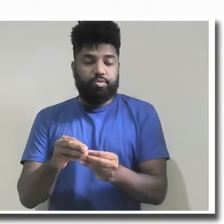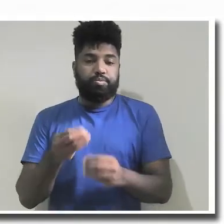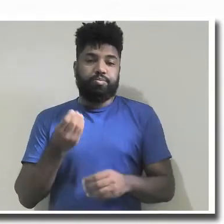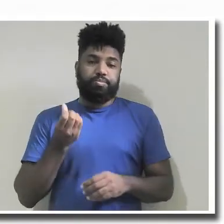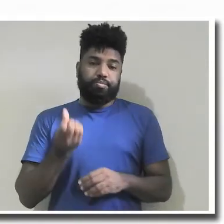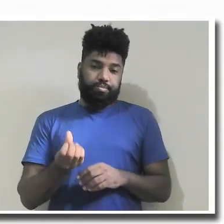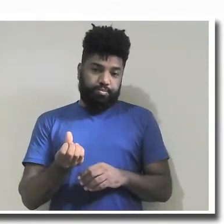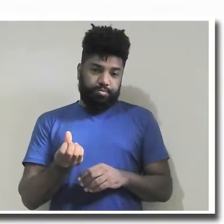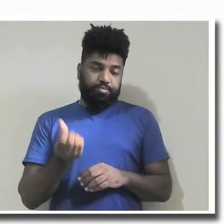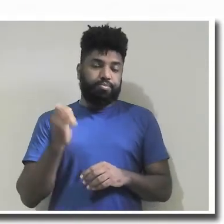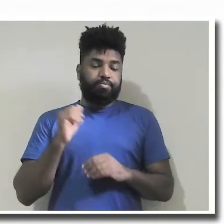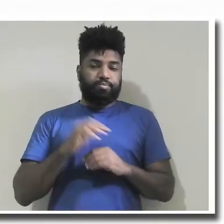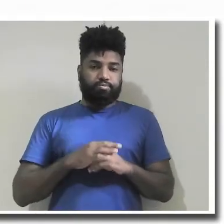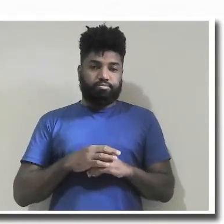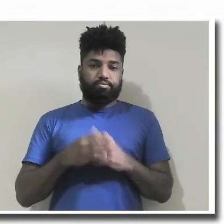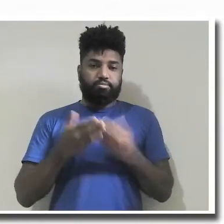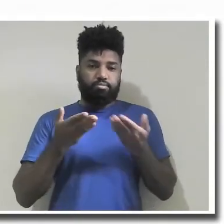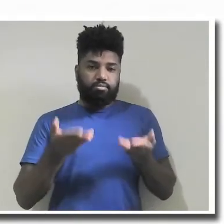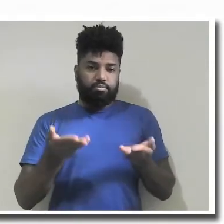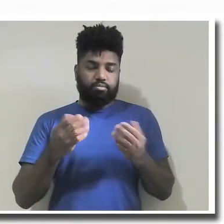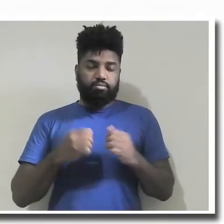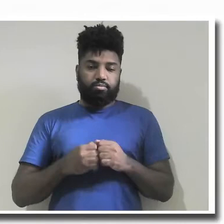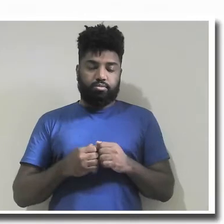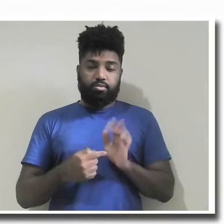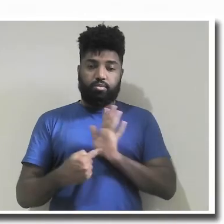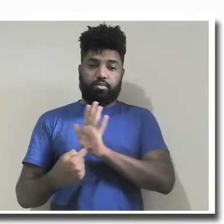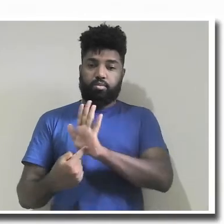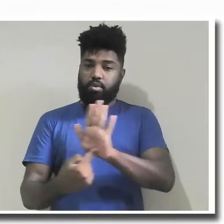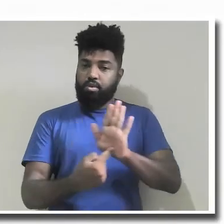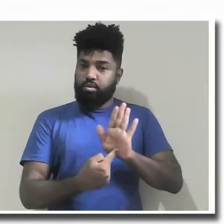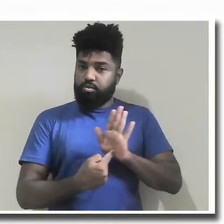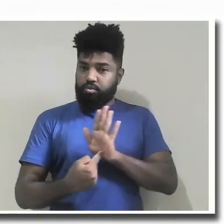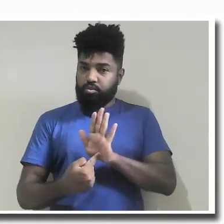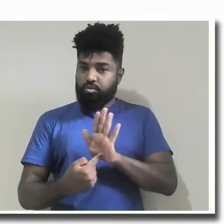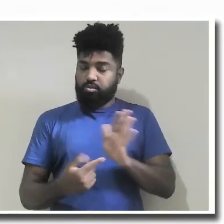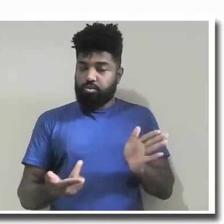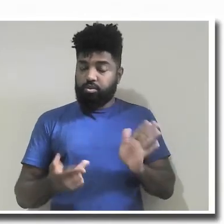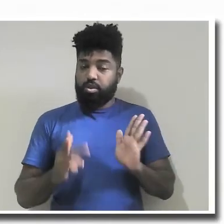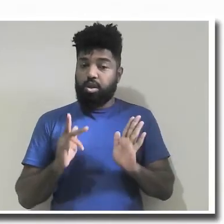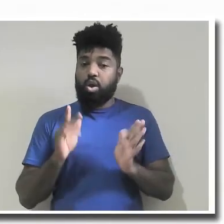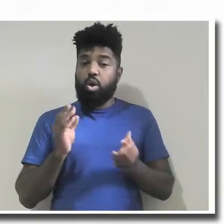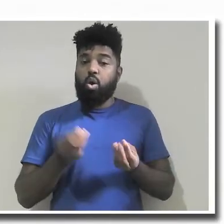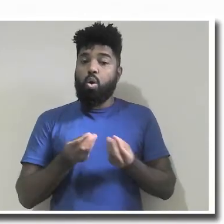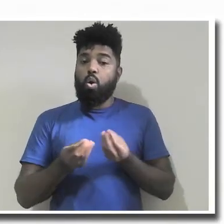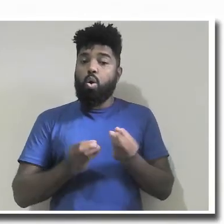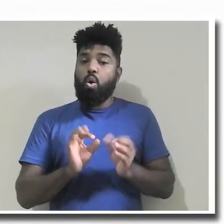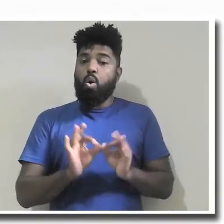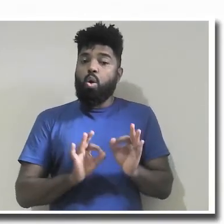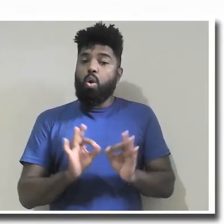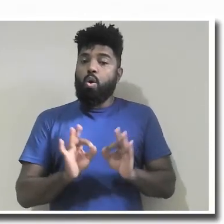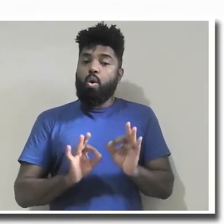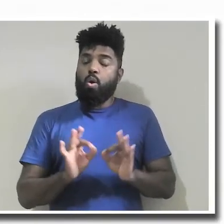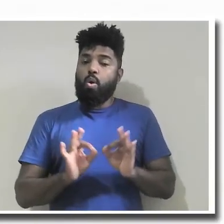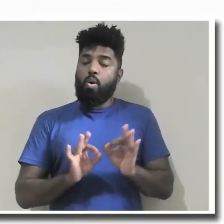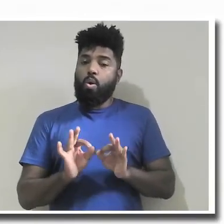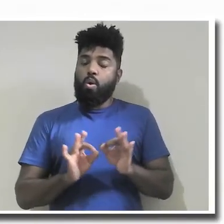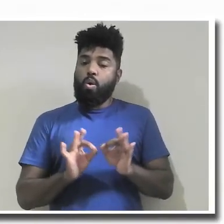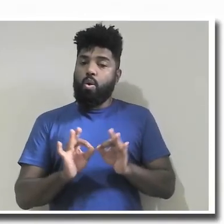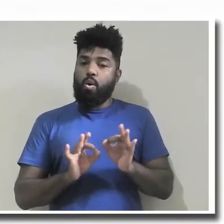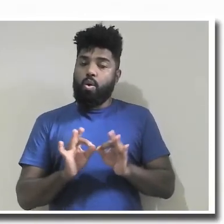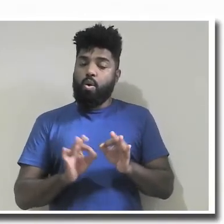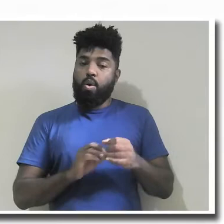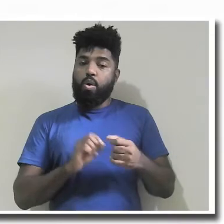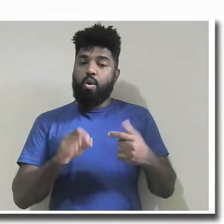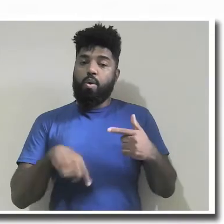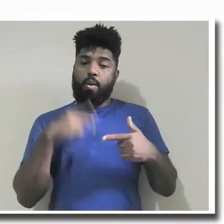é 6. Então, isto não é uma demonstração, é apenas uma aplicação dessa